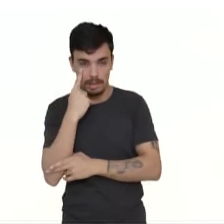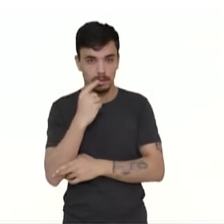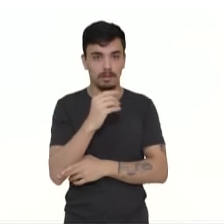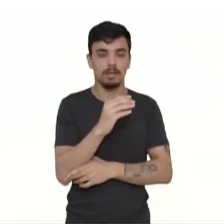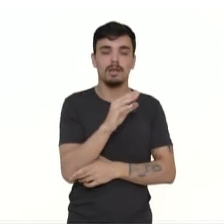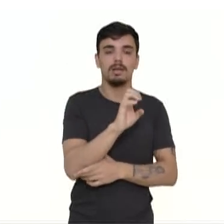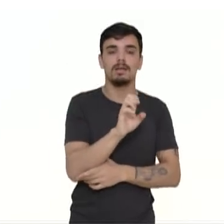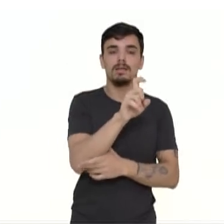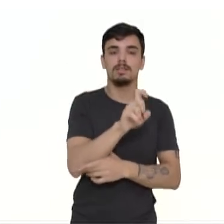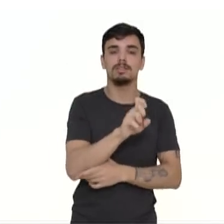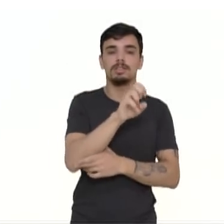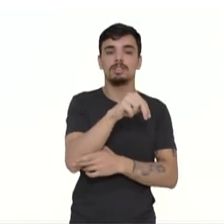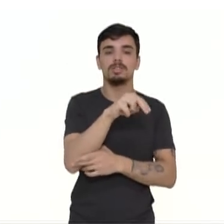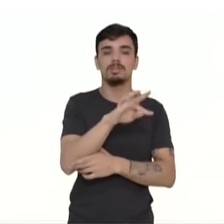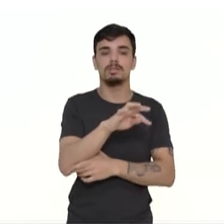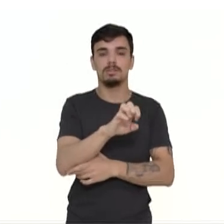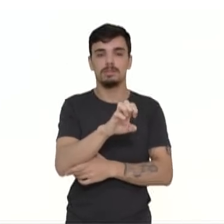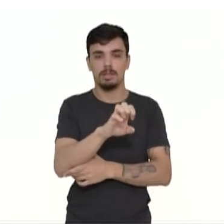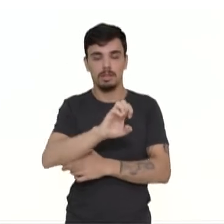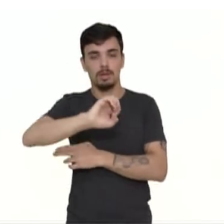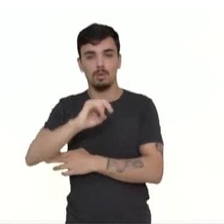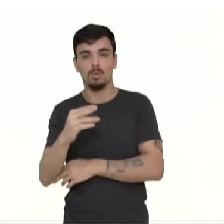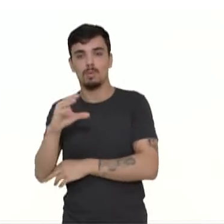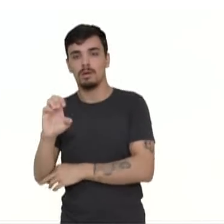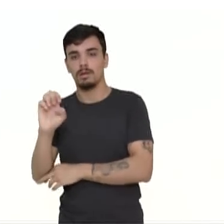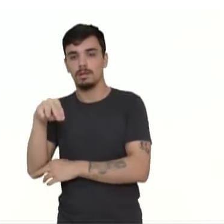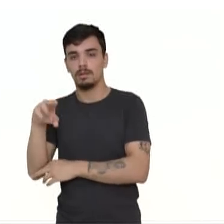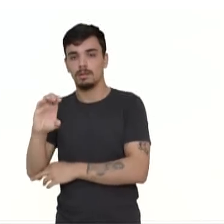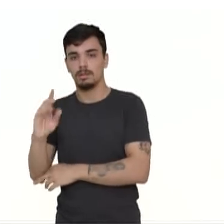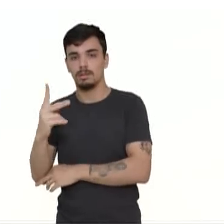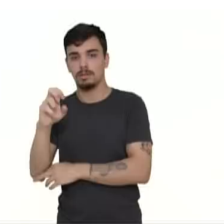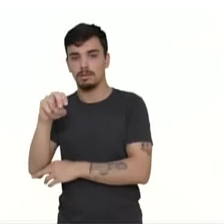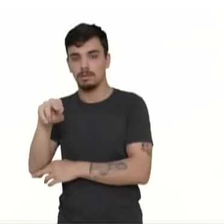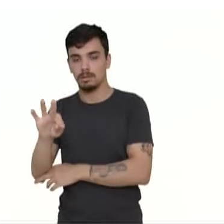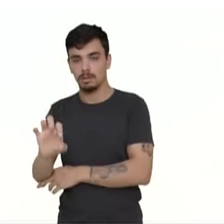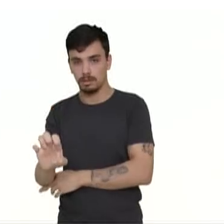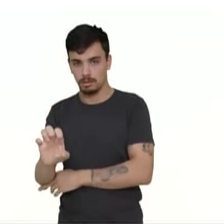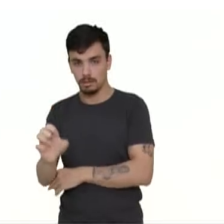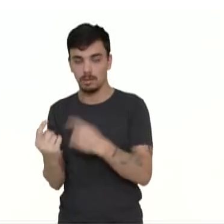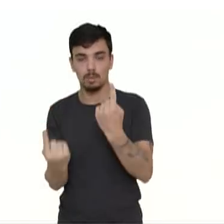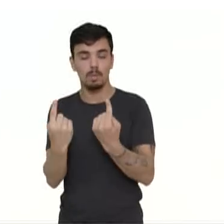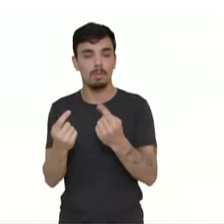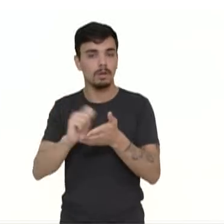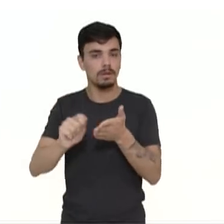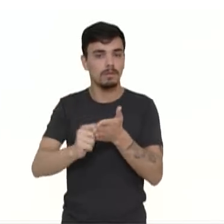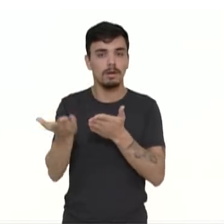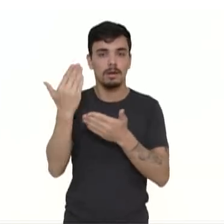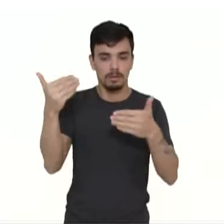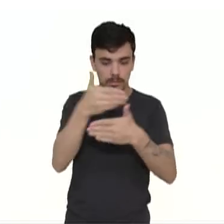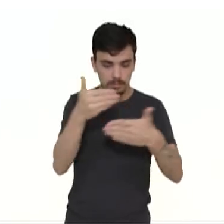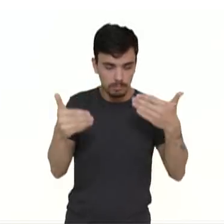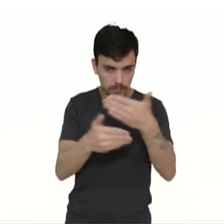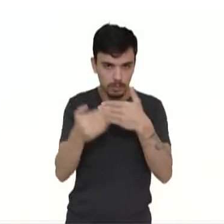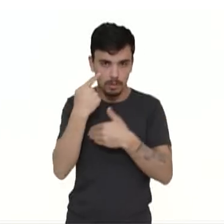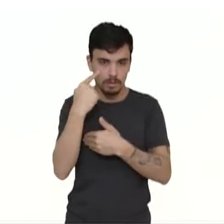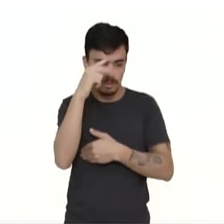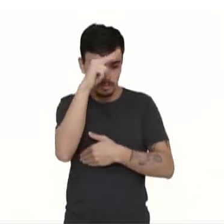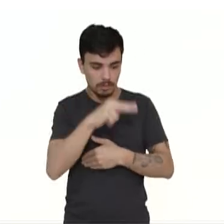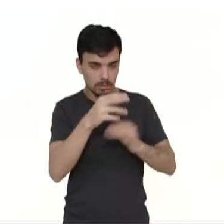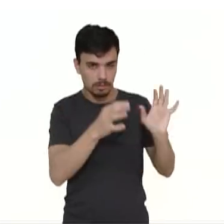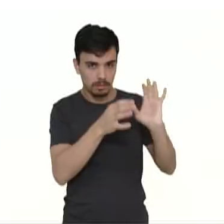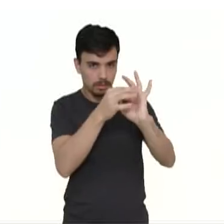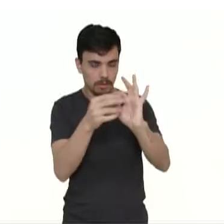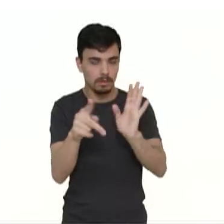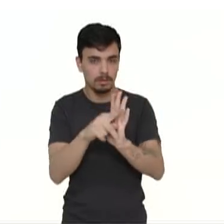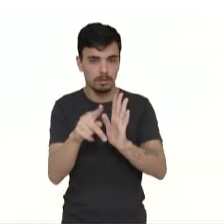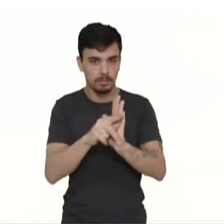com X? Como será que estava escrito no slide anterior? Vocês se lembram? Vamos ler aqui a nossa definição a respeito